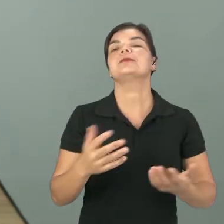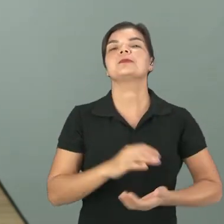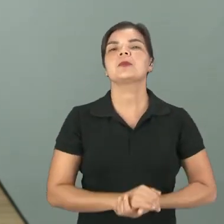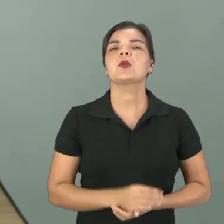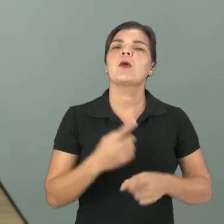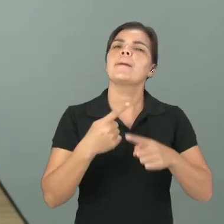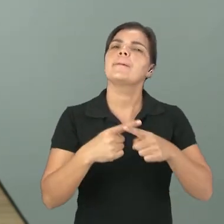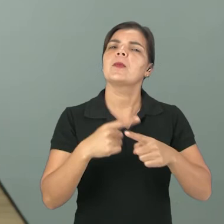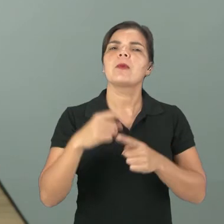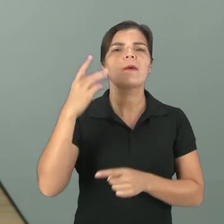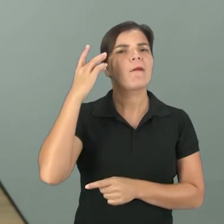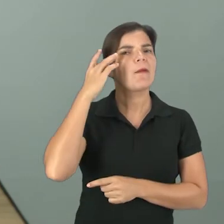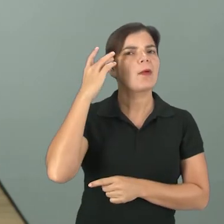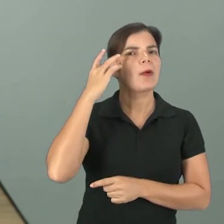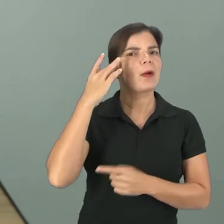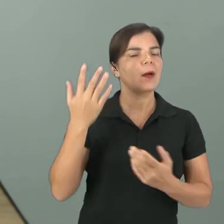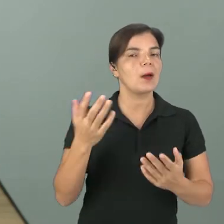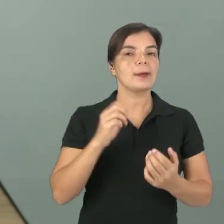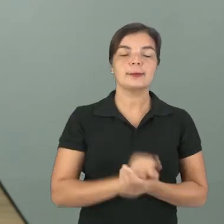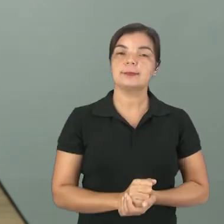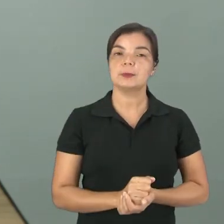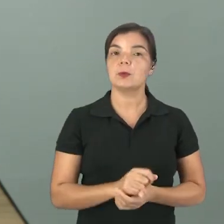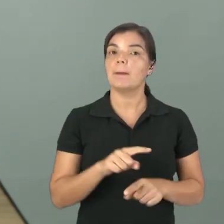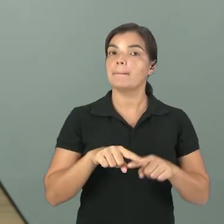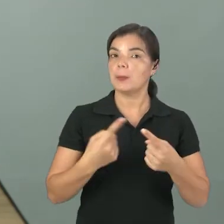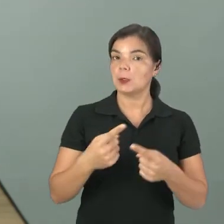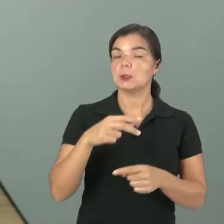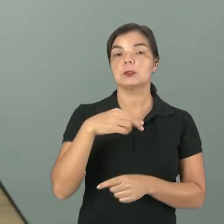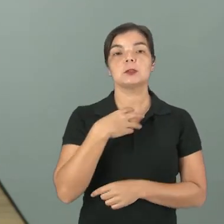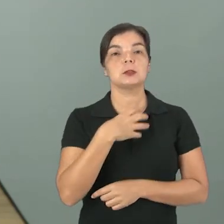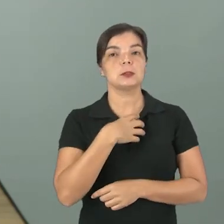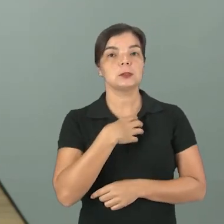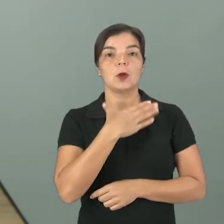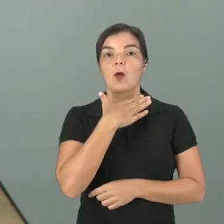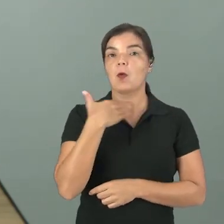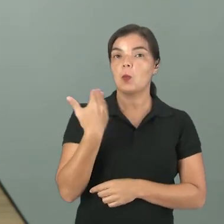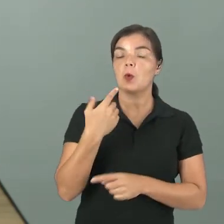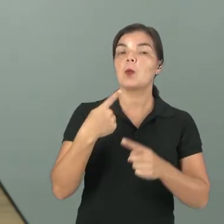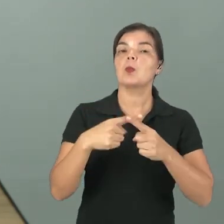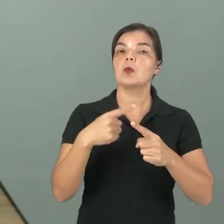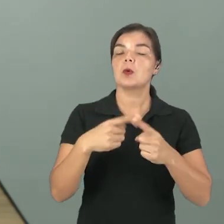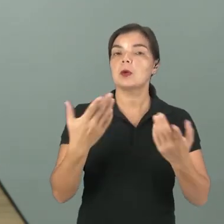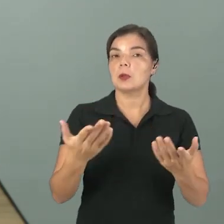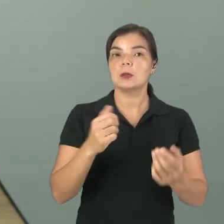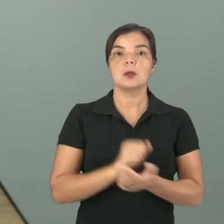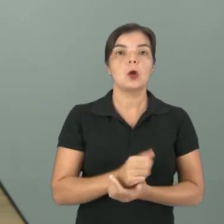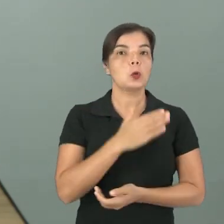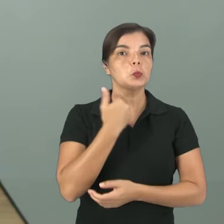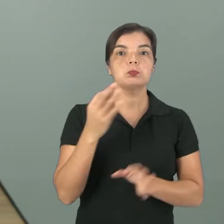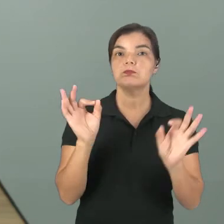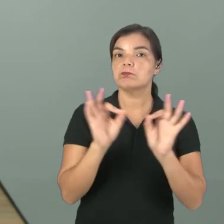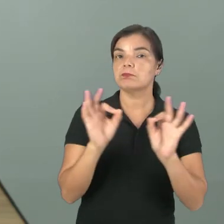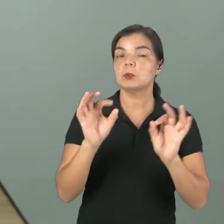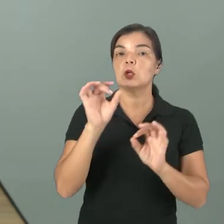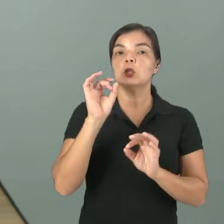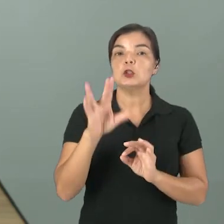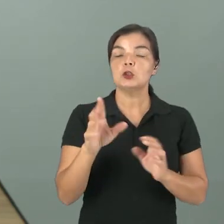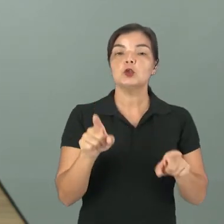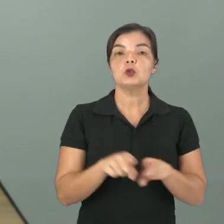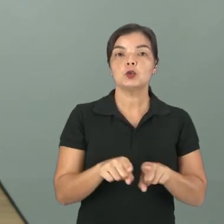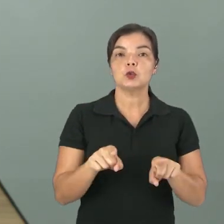falando? E por que será que eu estou falando que aparentemente ela parecia morta? Porque nós sabemos que ela não tinha morrido, era só